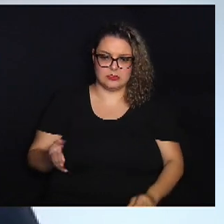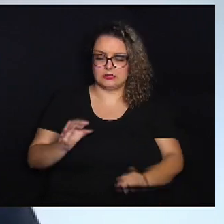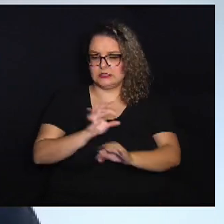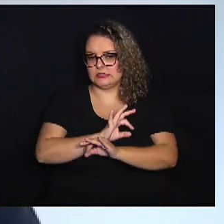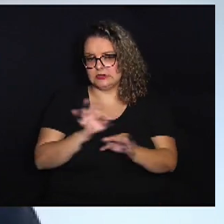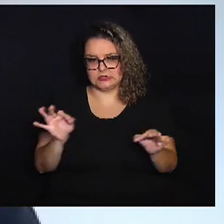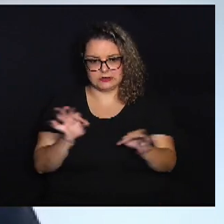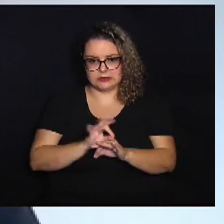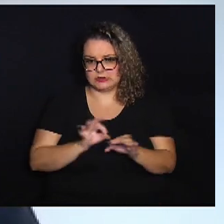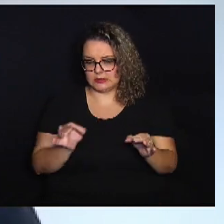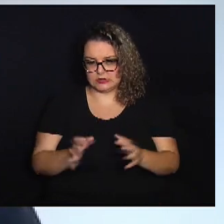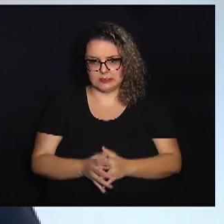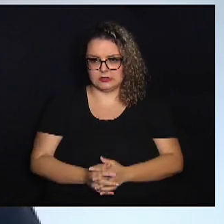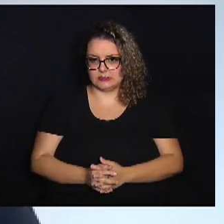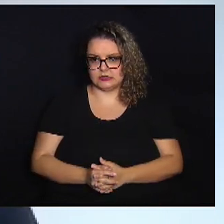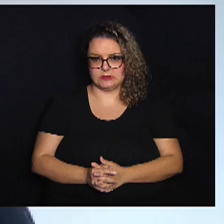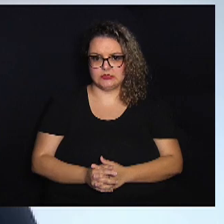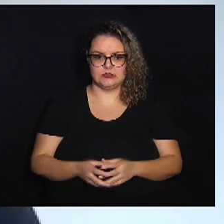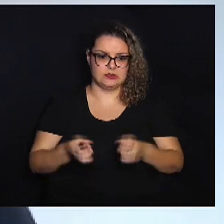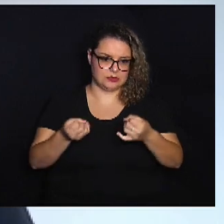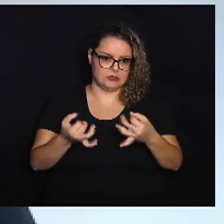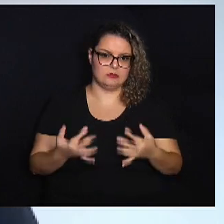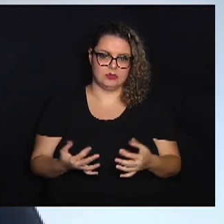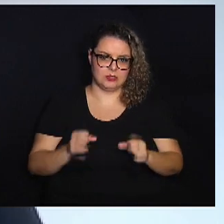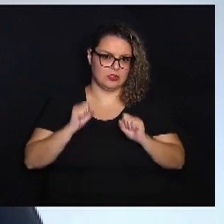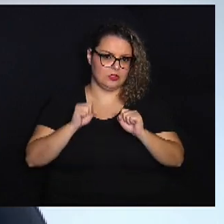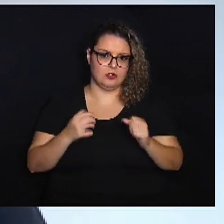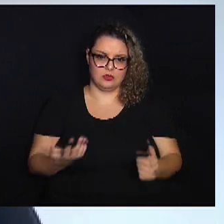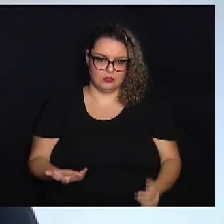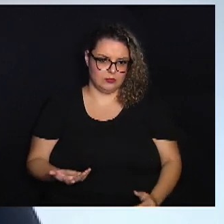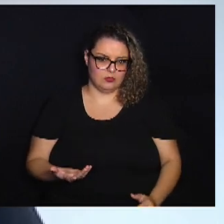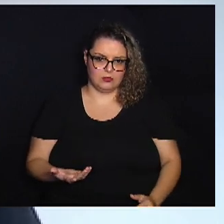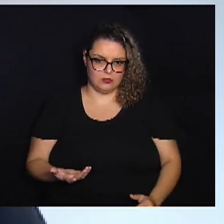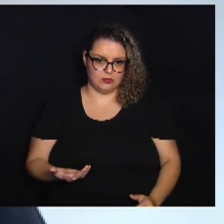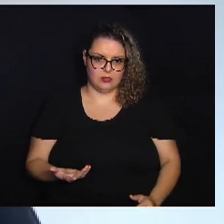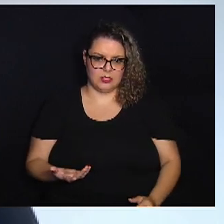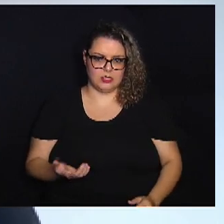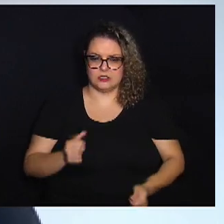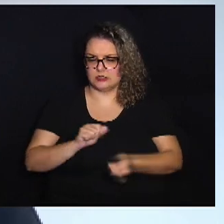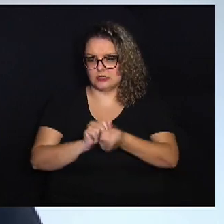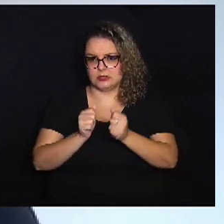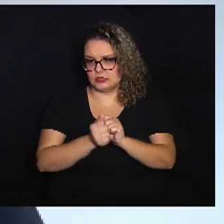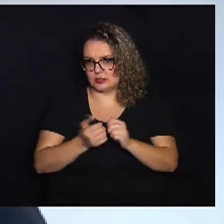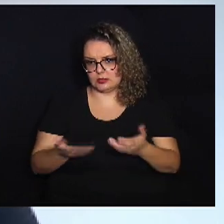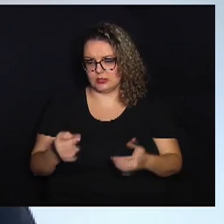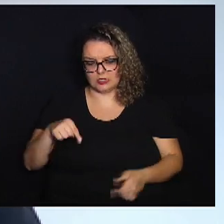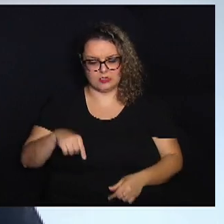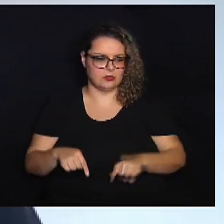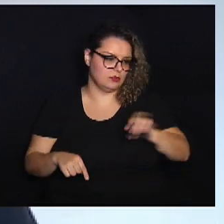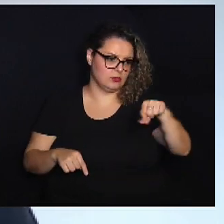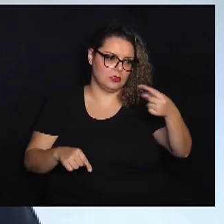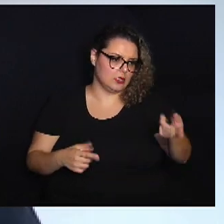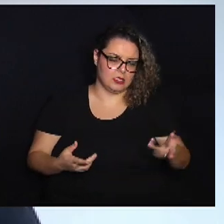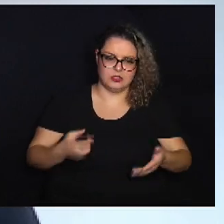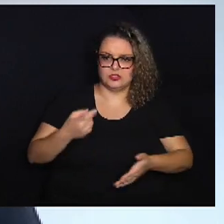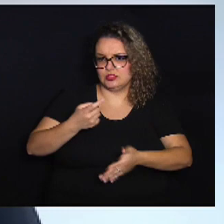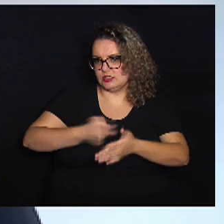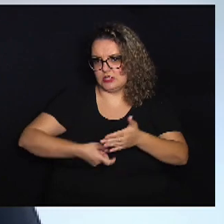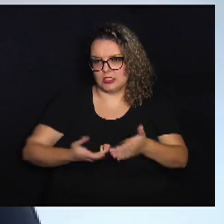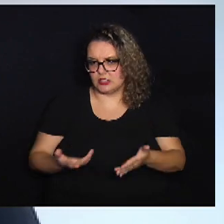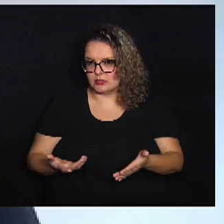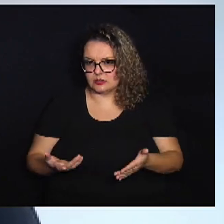dessas justificativas que podem ser ajustadas aqui e ali, na questão de taxação, né? Mas